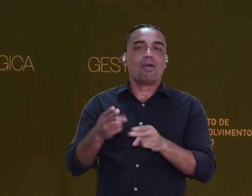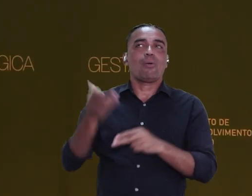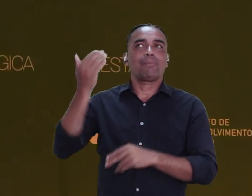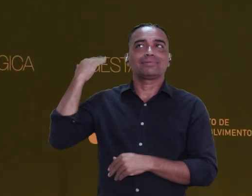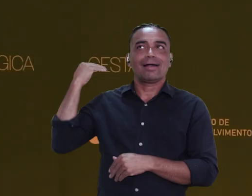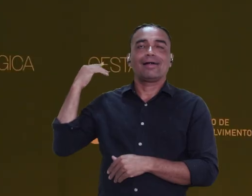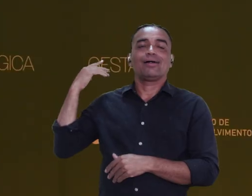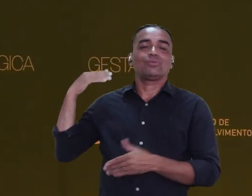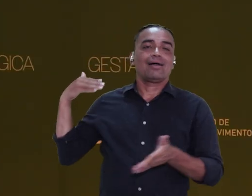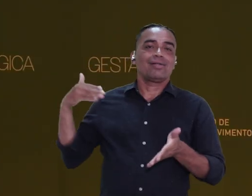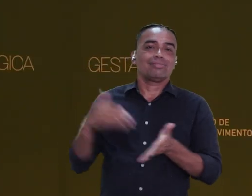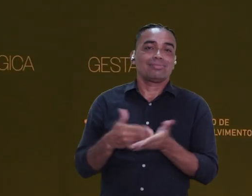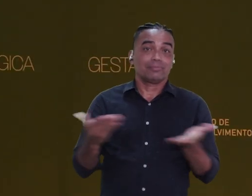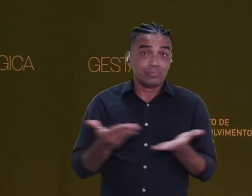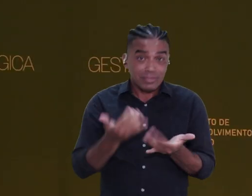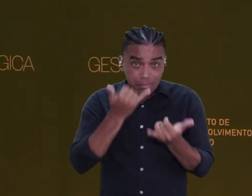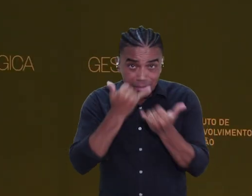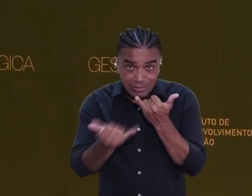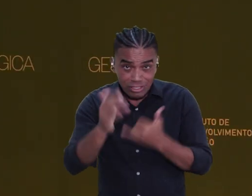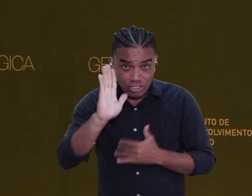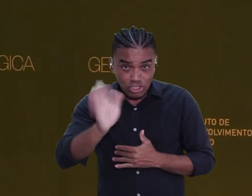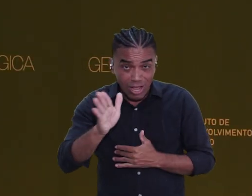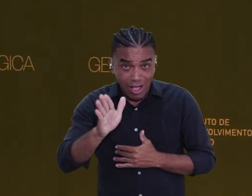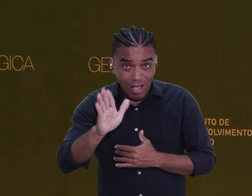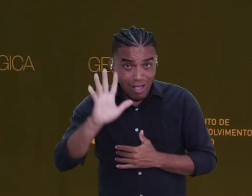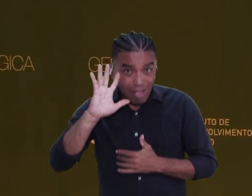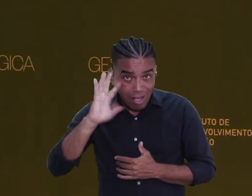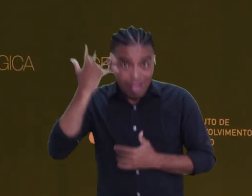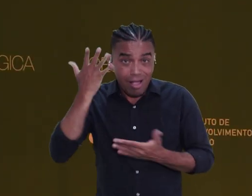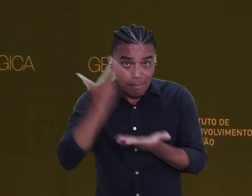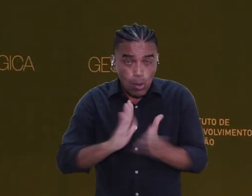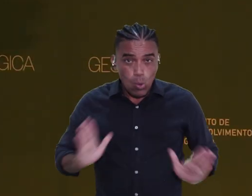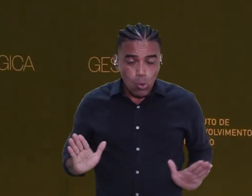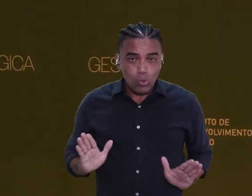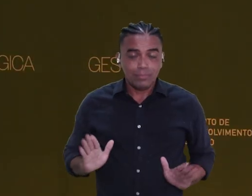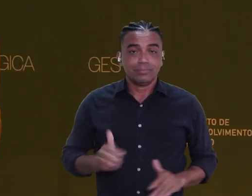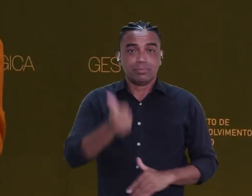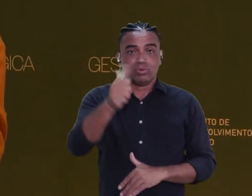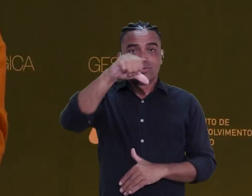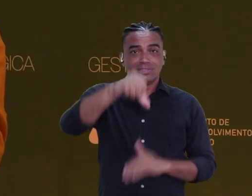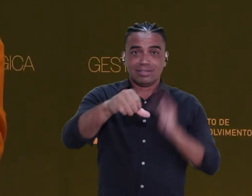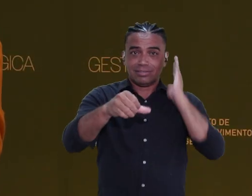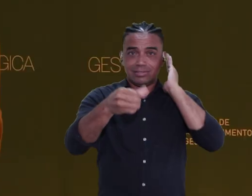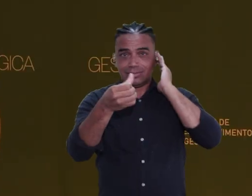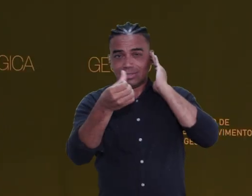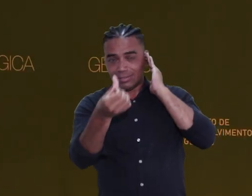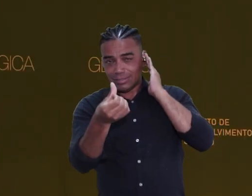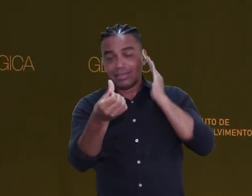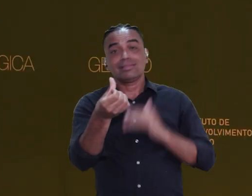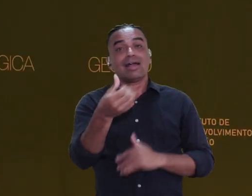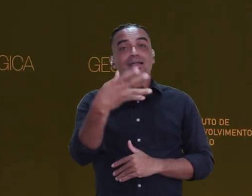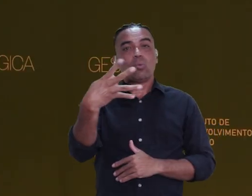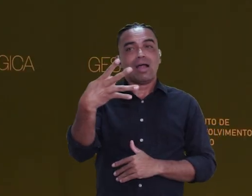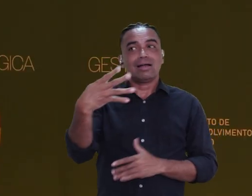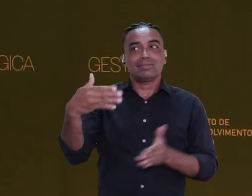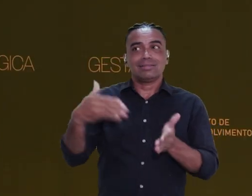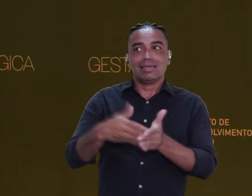quando parecia que ela já tinha sido superada, né? Em 1964